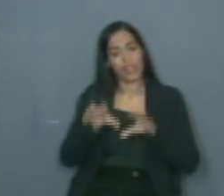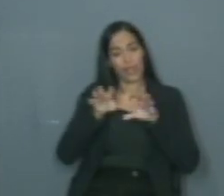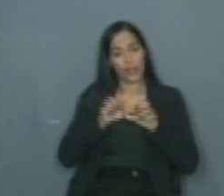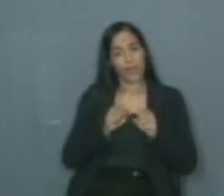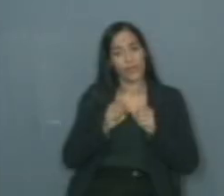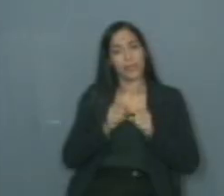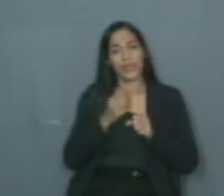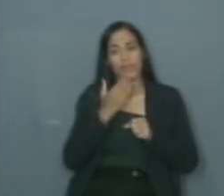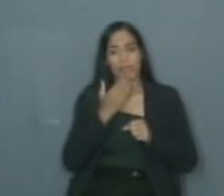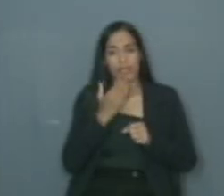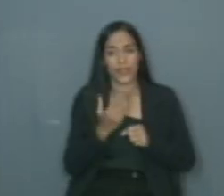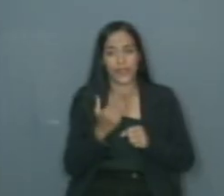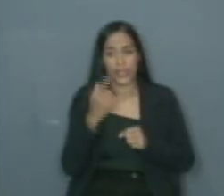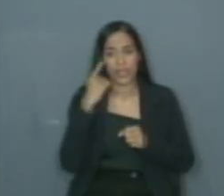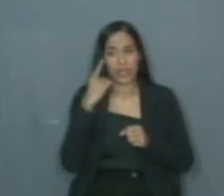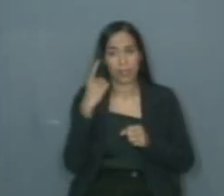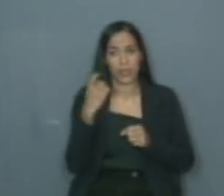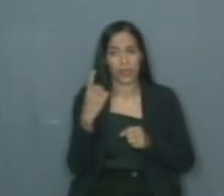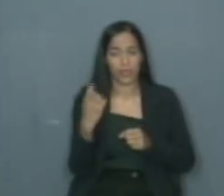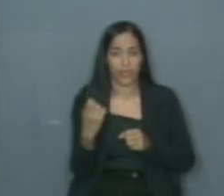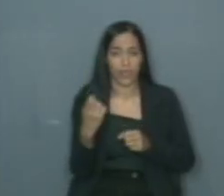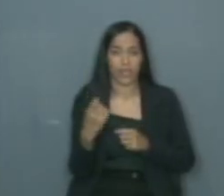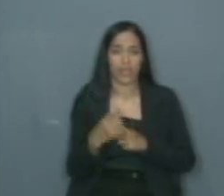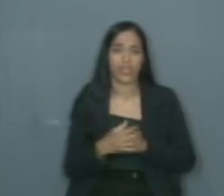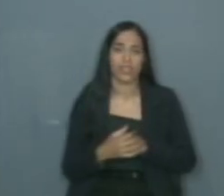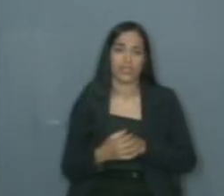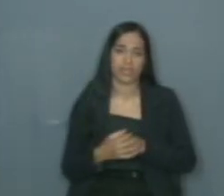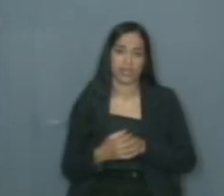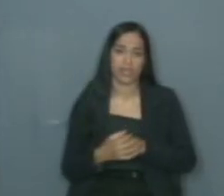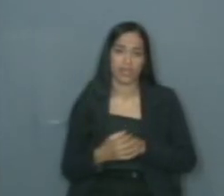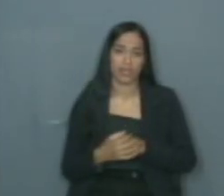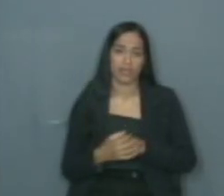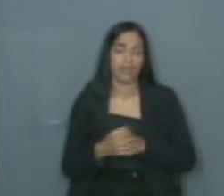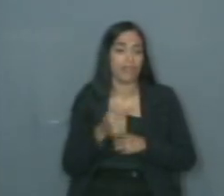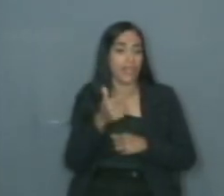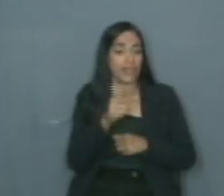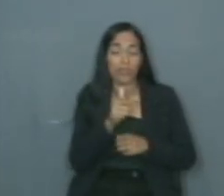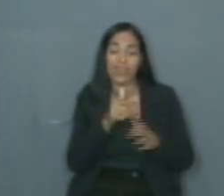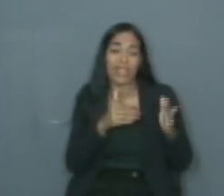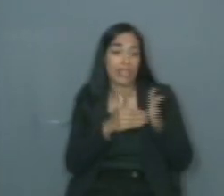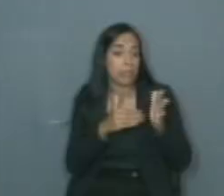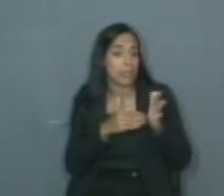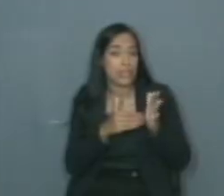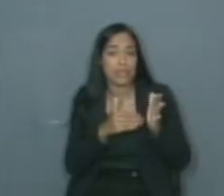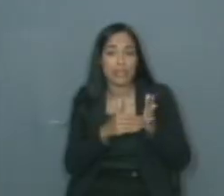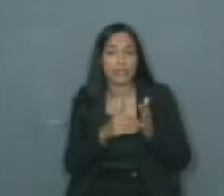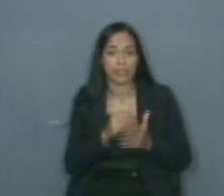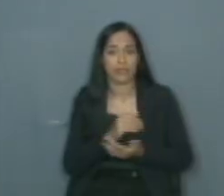de enfrentamento à violência, que ela não tem idade e não tem limites.